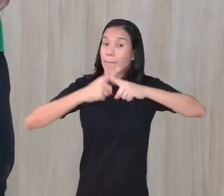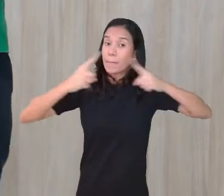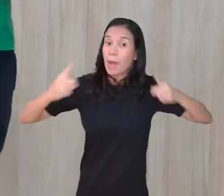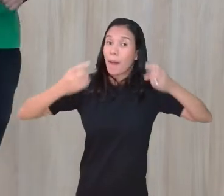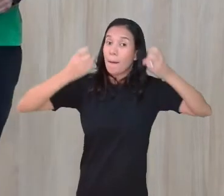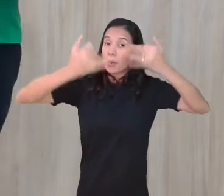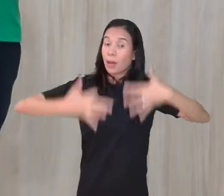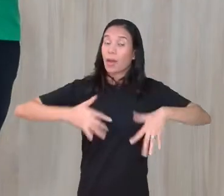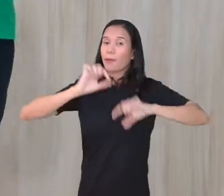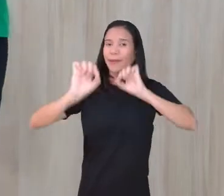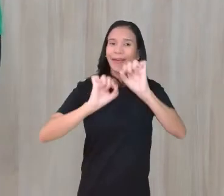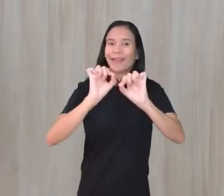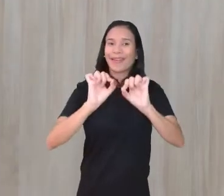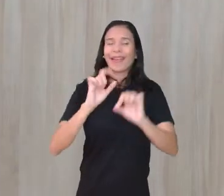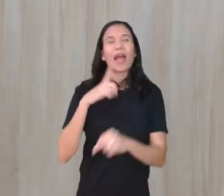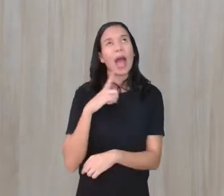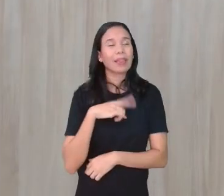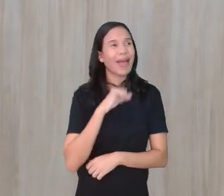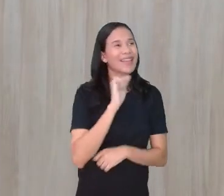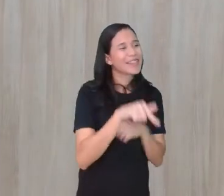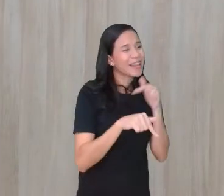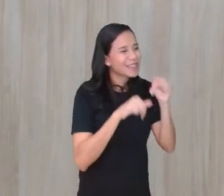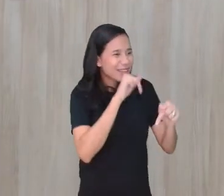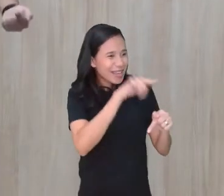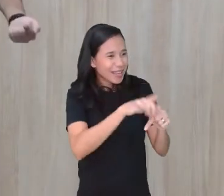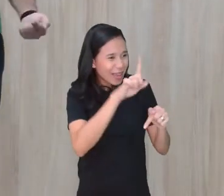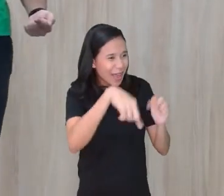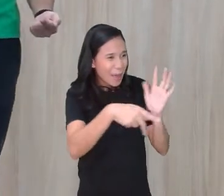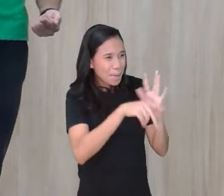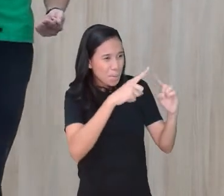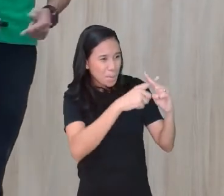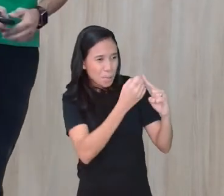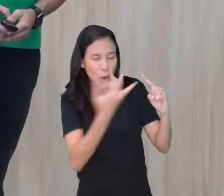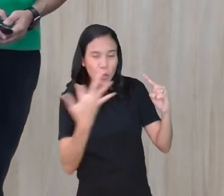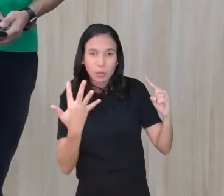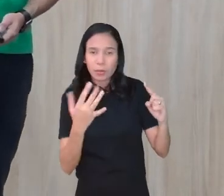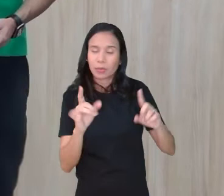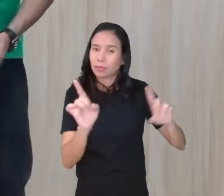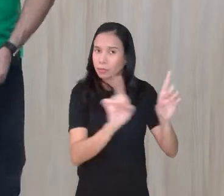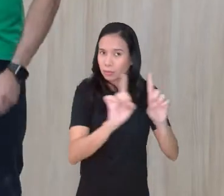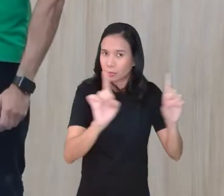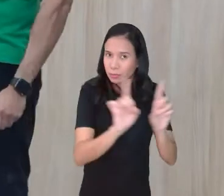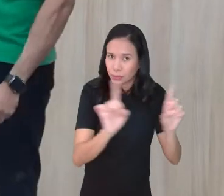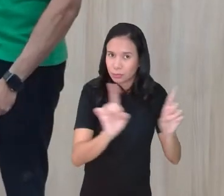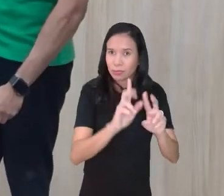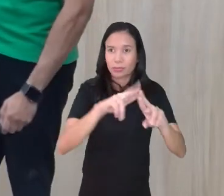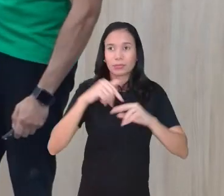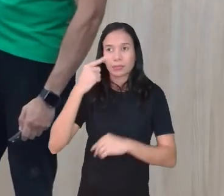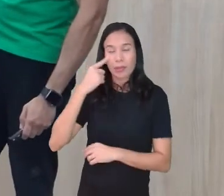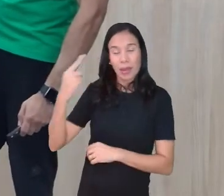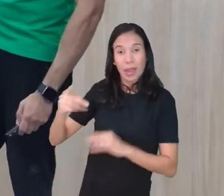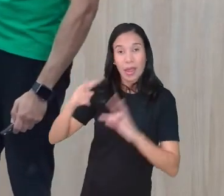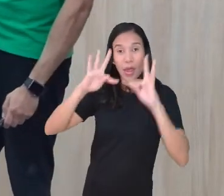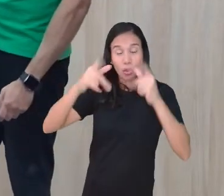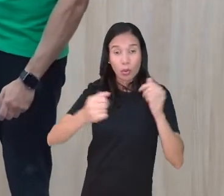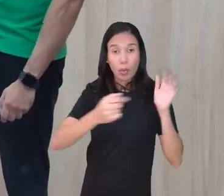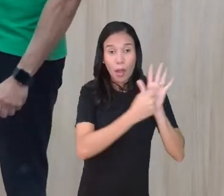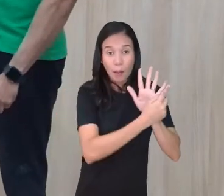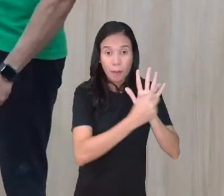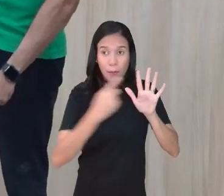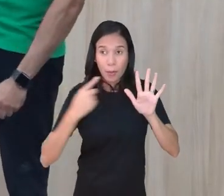para você, não é porque ele está indo de 7 em 7 que eles são múltiplos de 7, certo? Dessas fileiras que eu coloquei aqui,